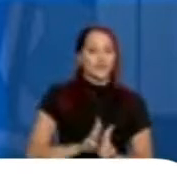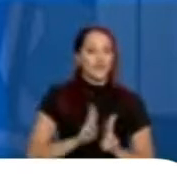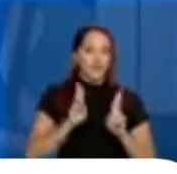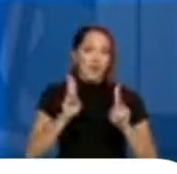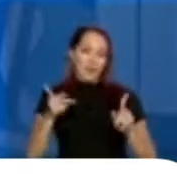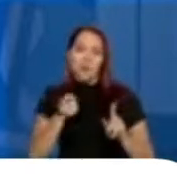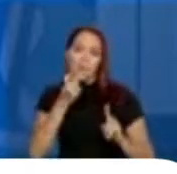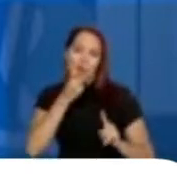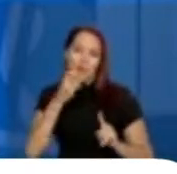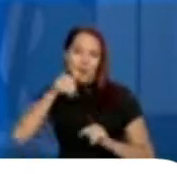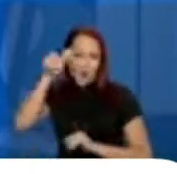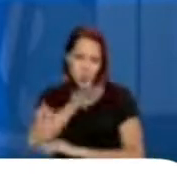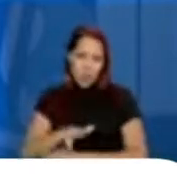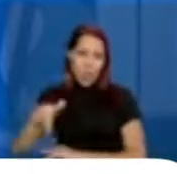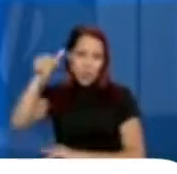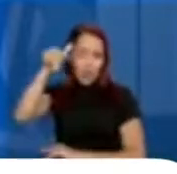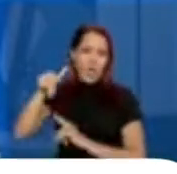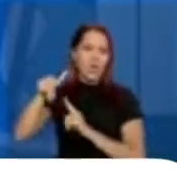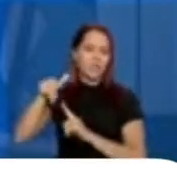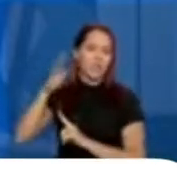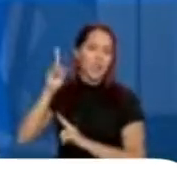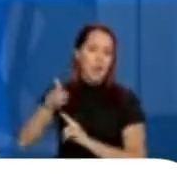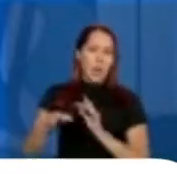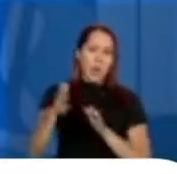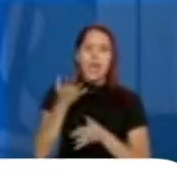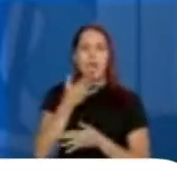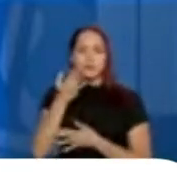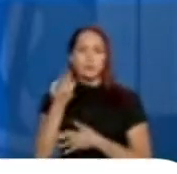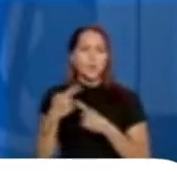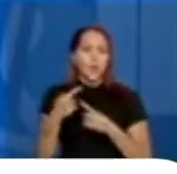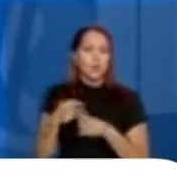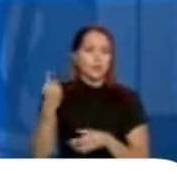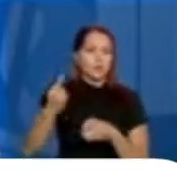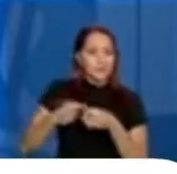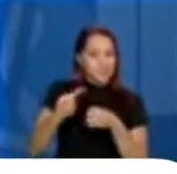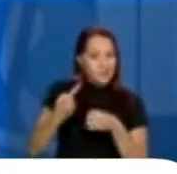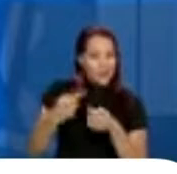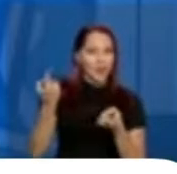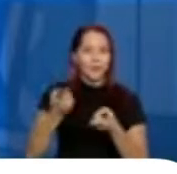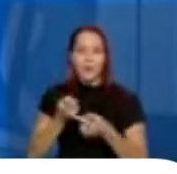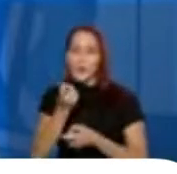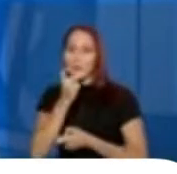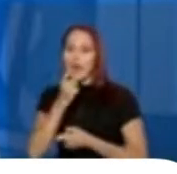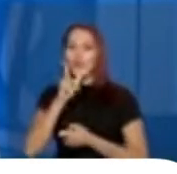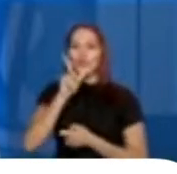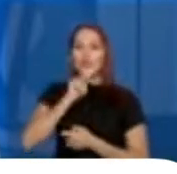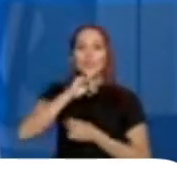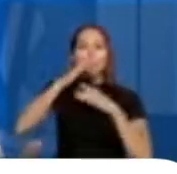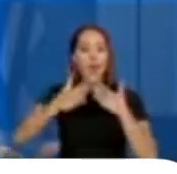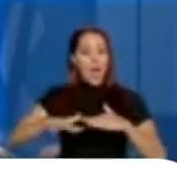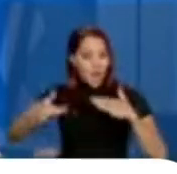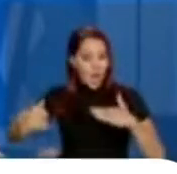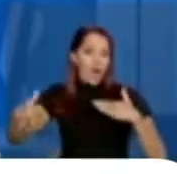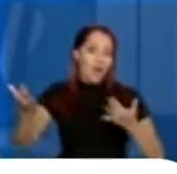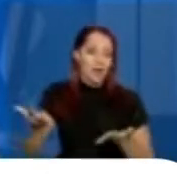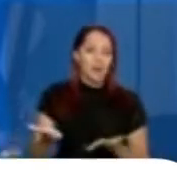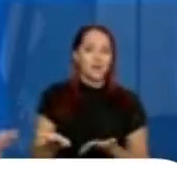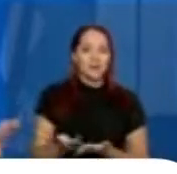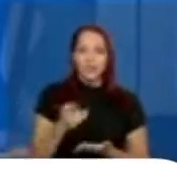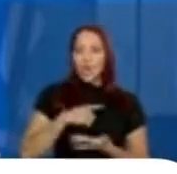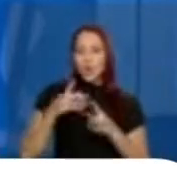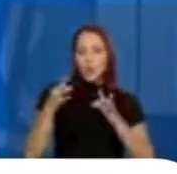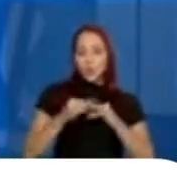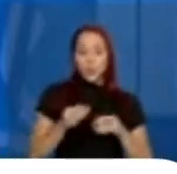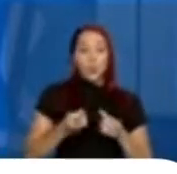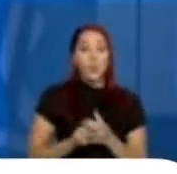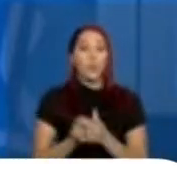próximos do Nordeste, por características urbanas, climáticas, proximidade do mar, entre outras questões. Então, todo esse